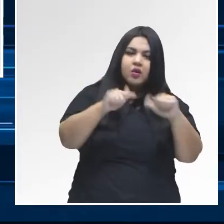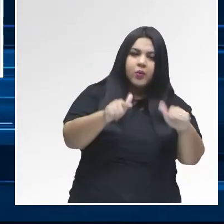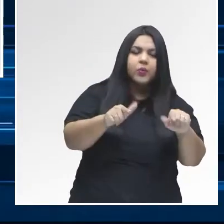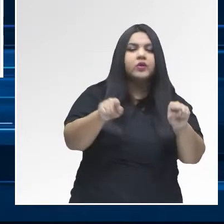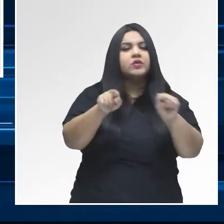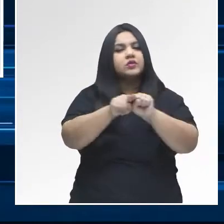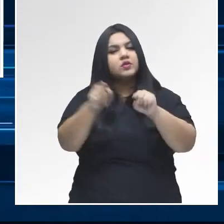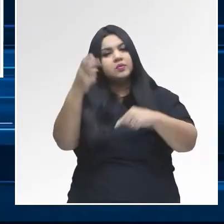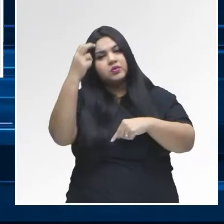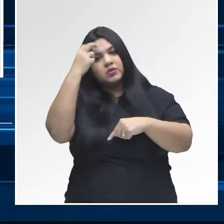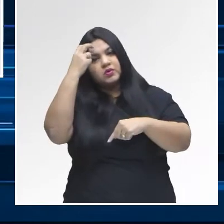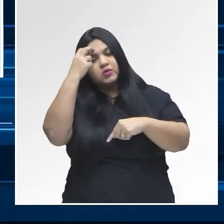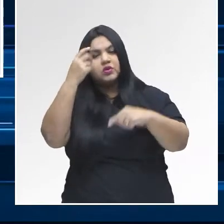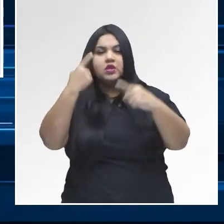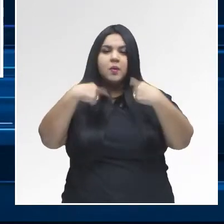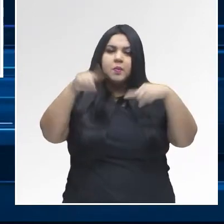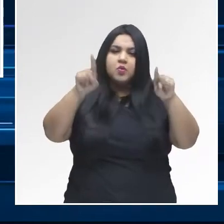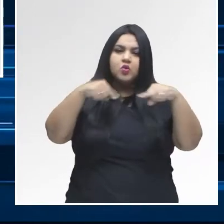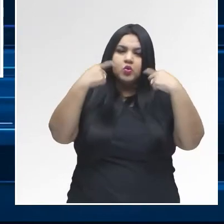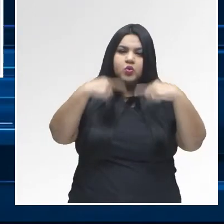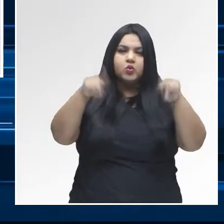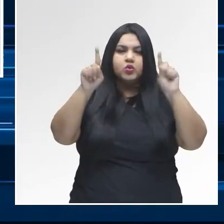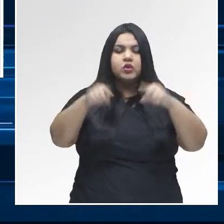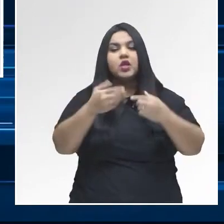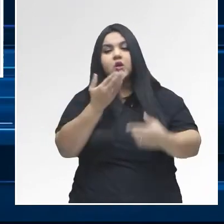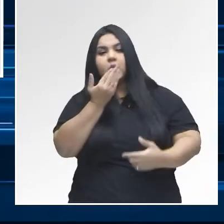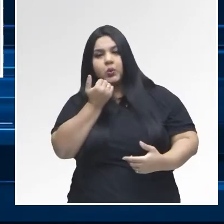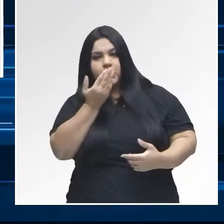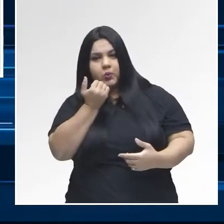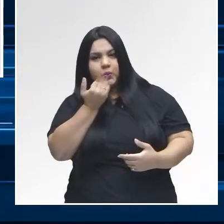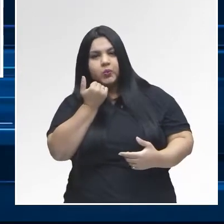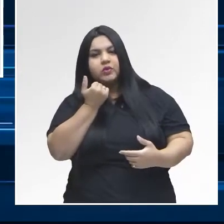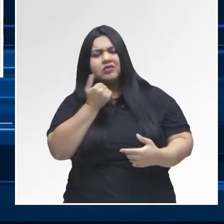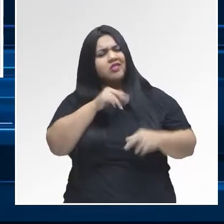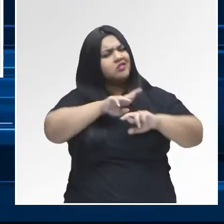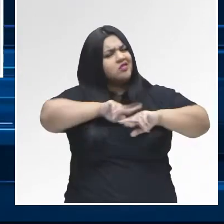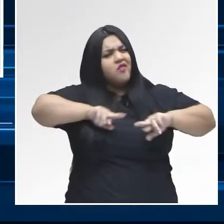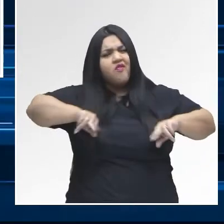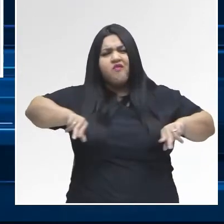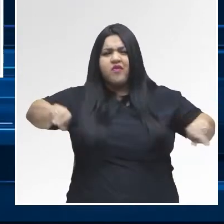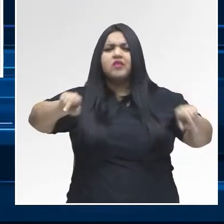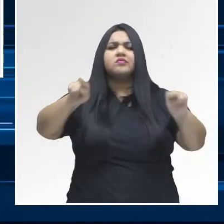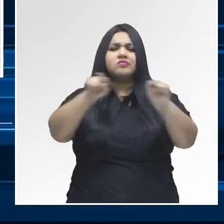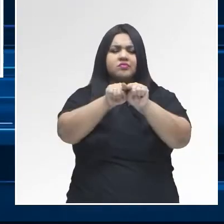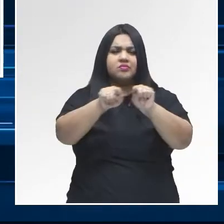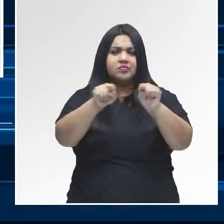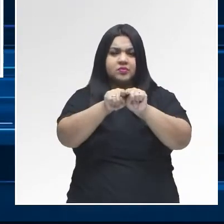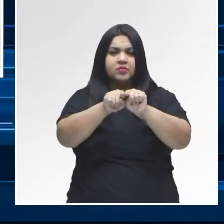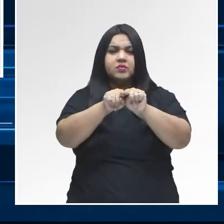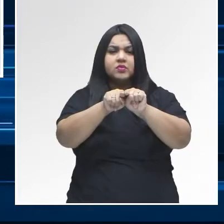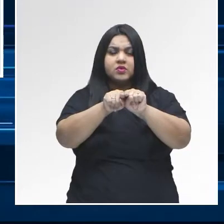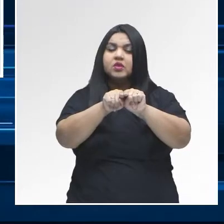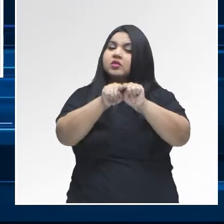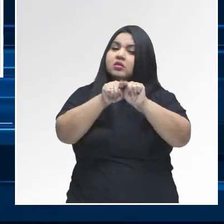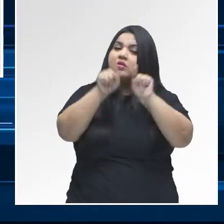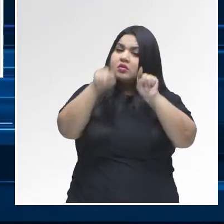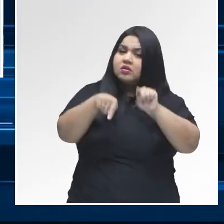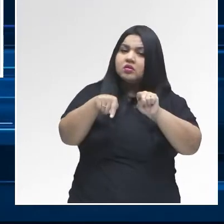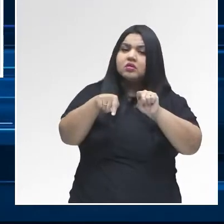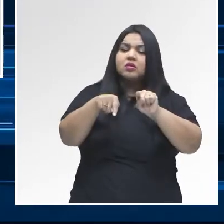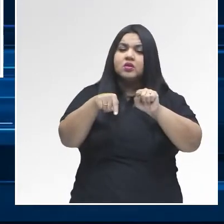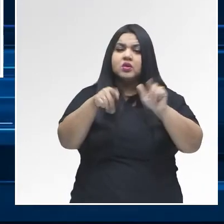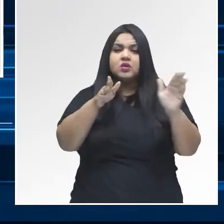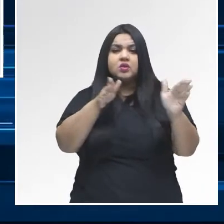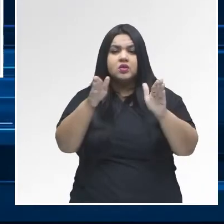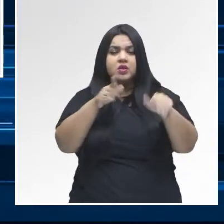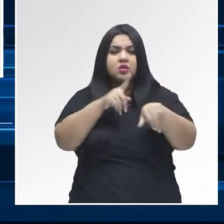da cultura, da música, da comida e de diversas outras questões também. Então é justamente nesse momento